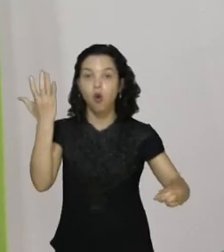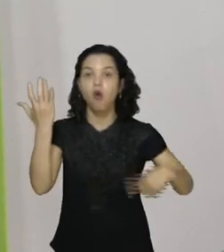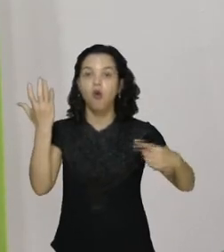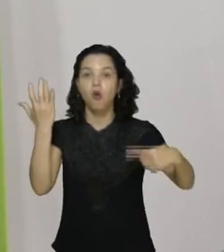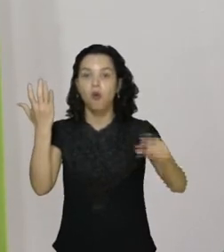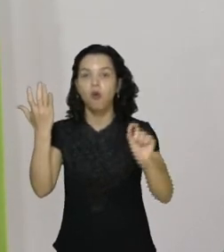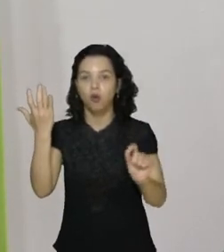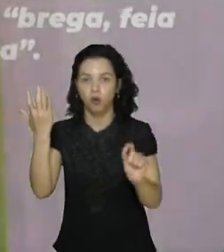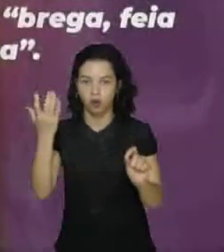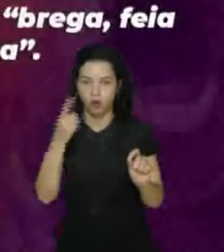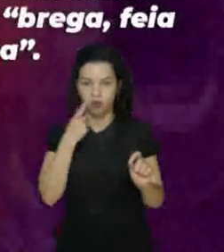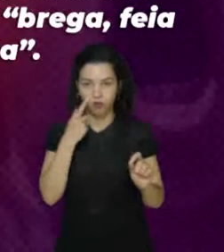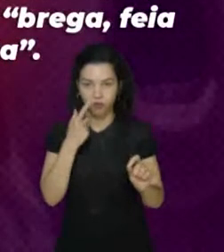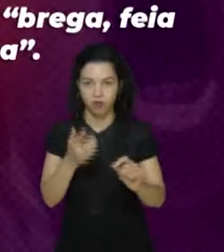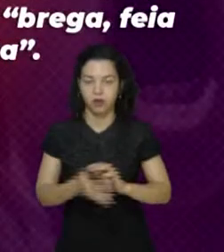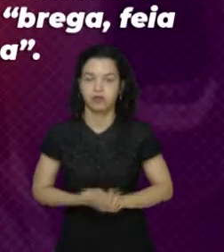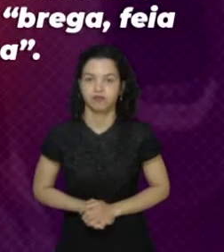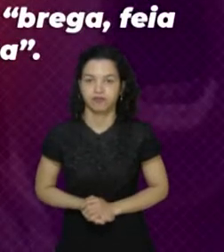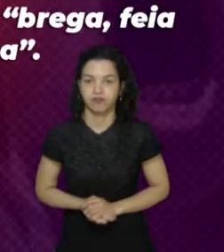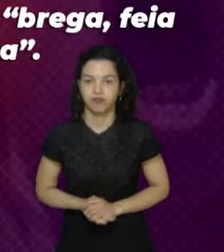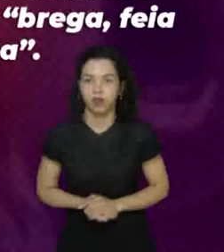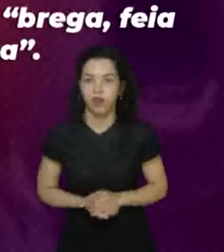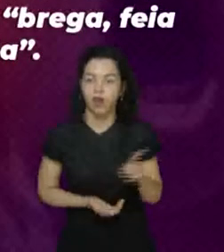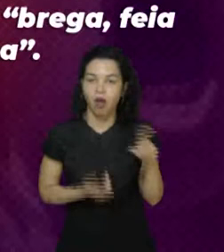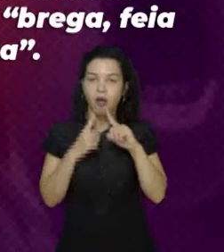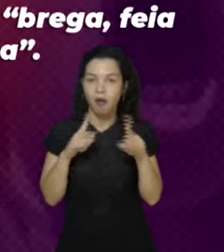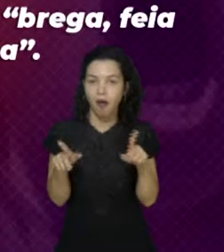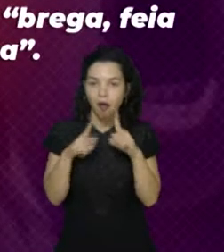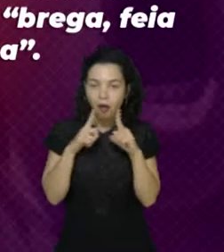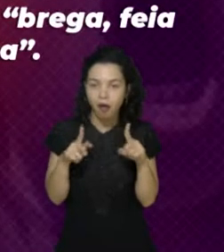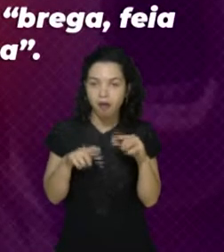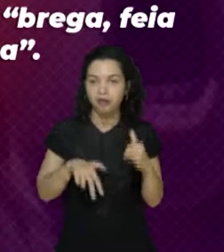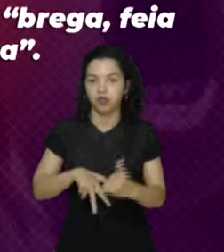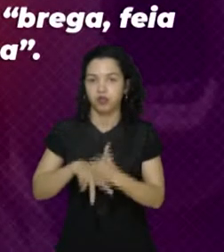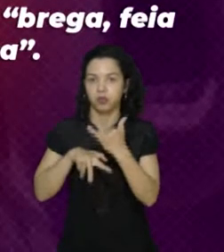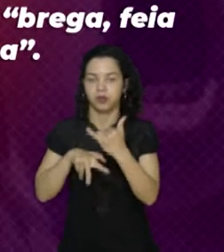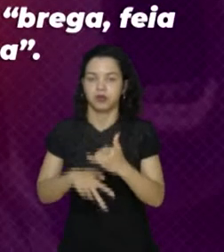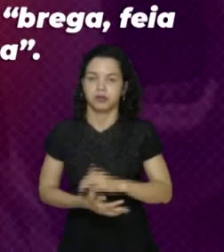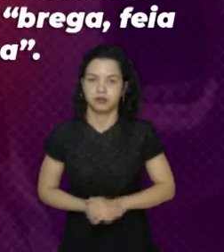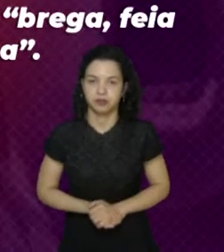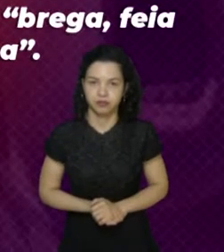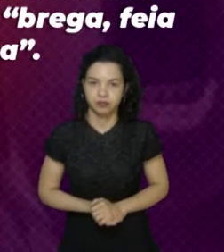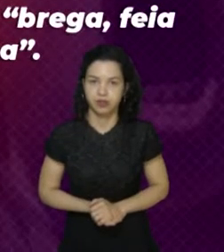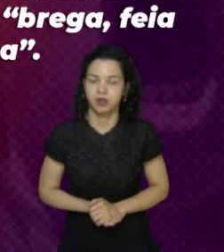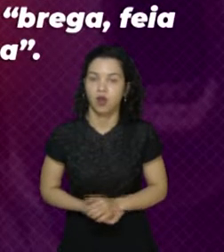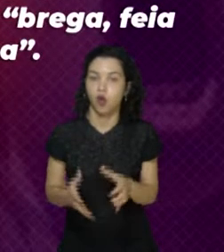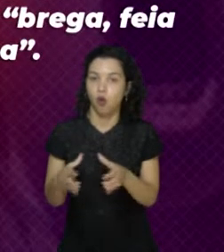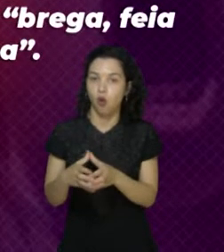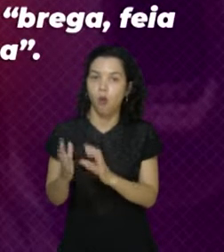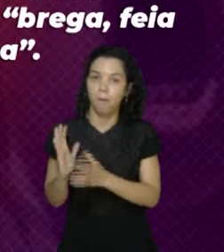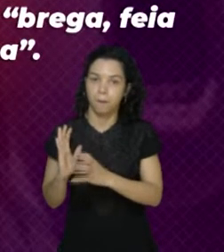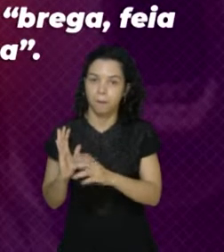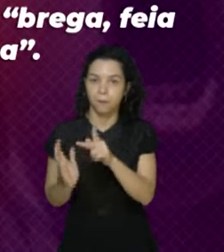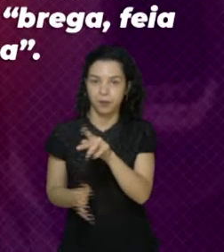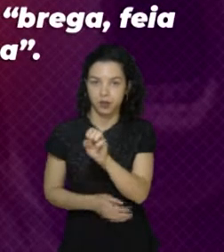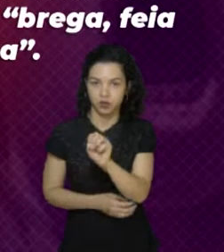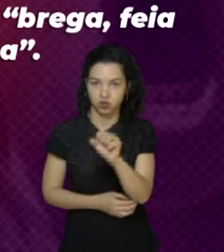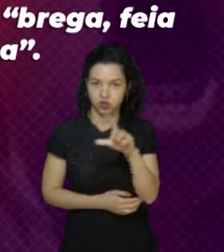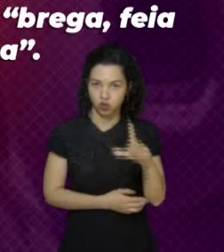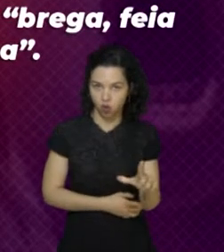se fazer de vítima. Olha só, é muito engraçado. O PSOL, Partido Socialismo e